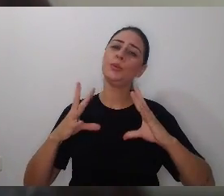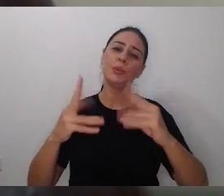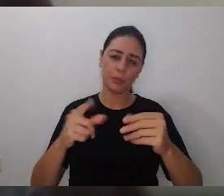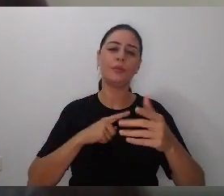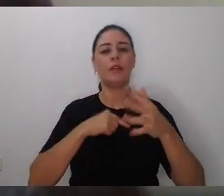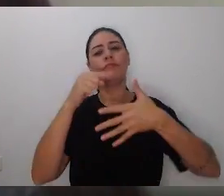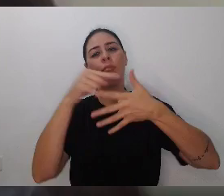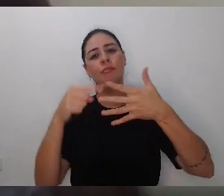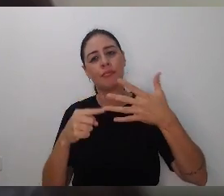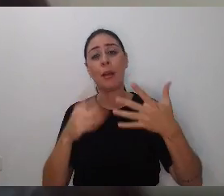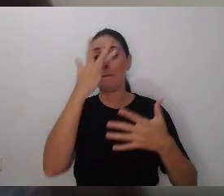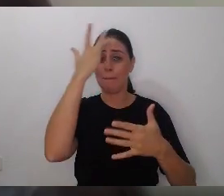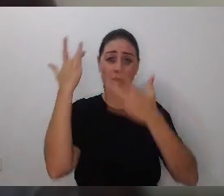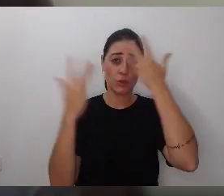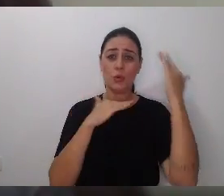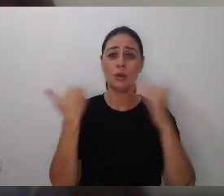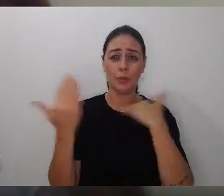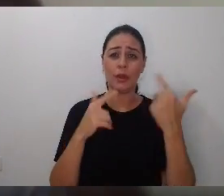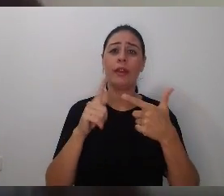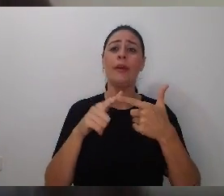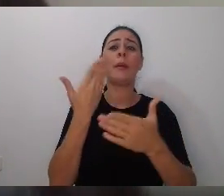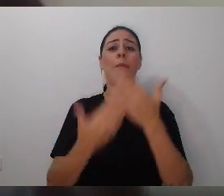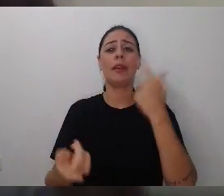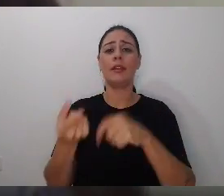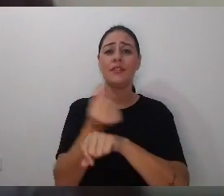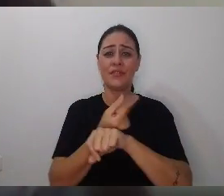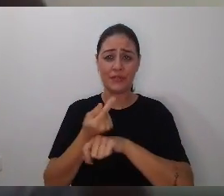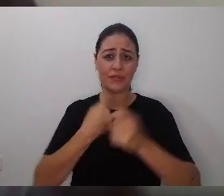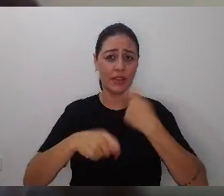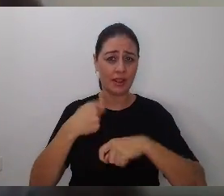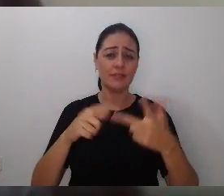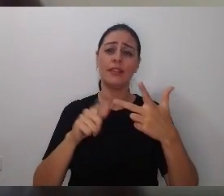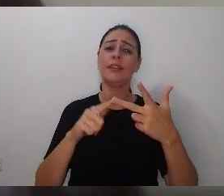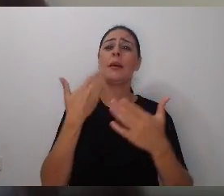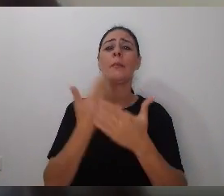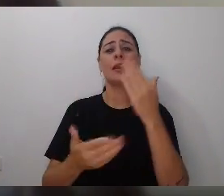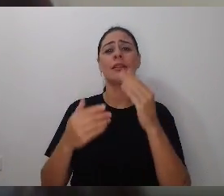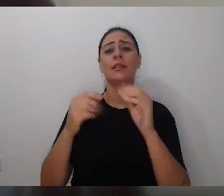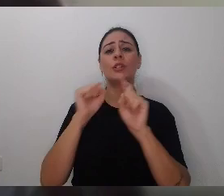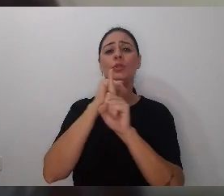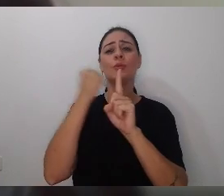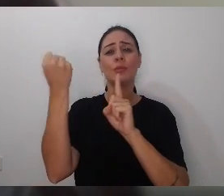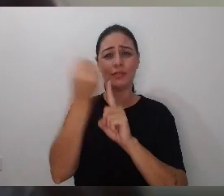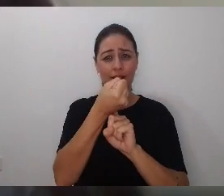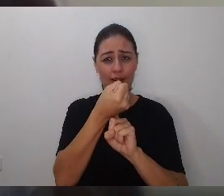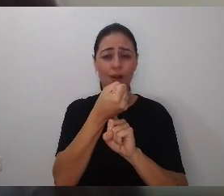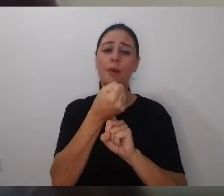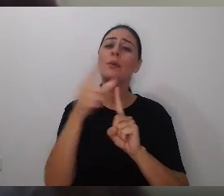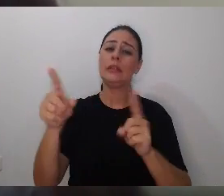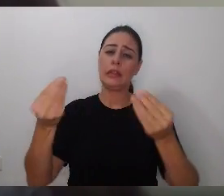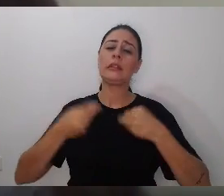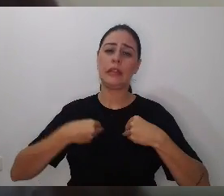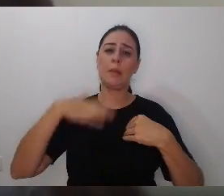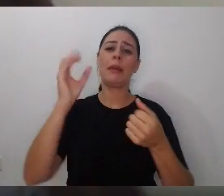né? Perdas em todos os sentidos, perdas de pessoas, perdas financeiras, perdas sociais,